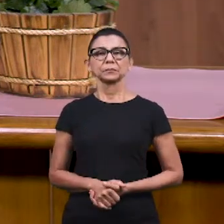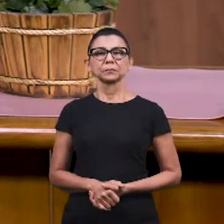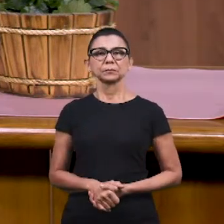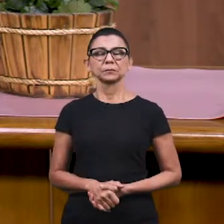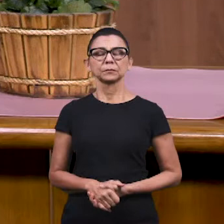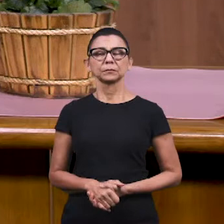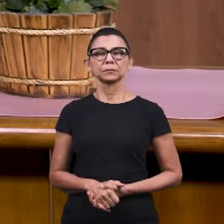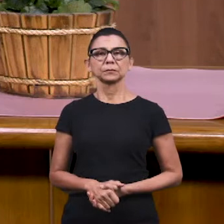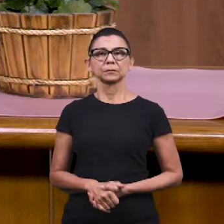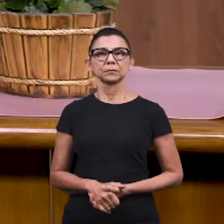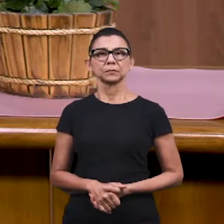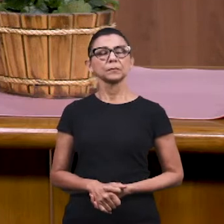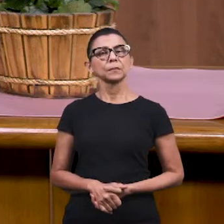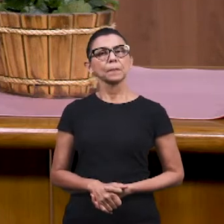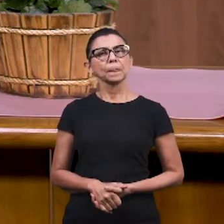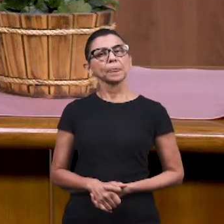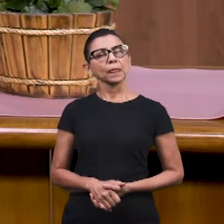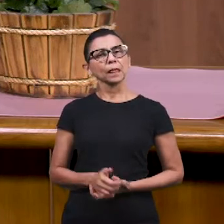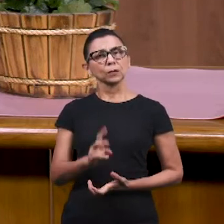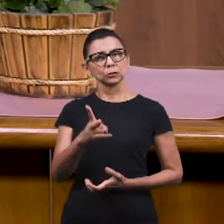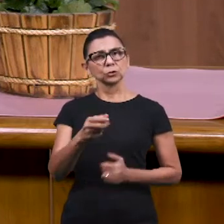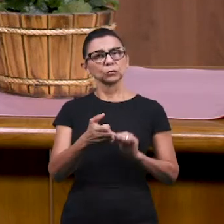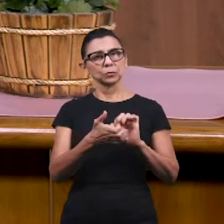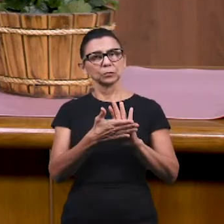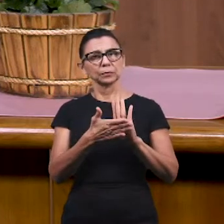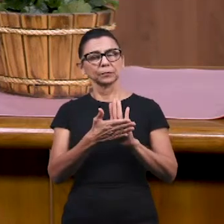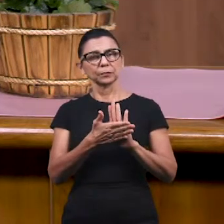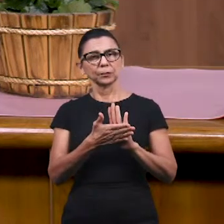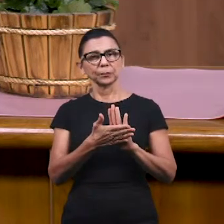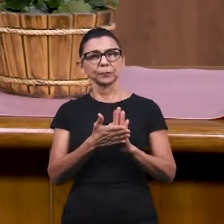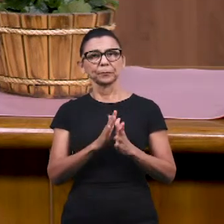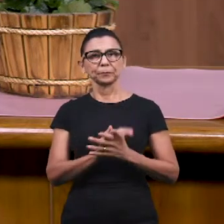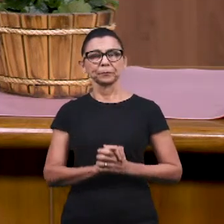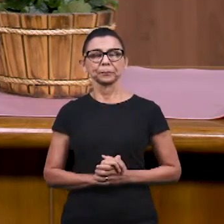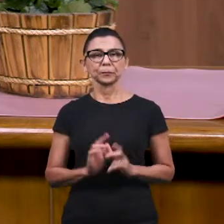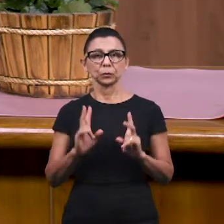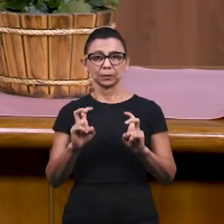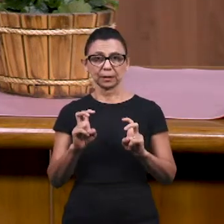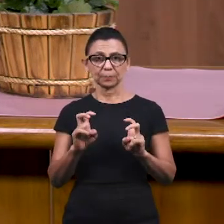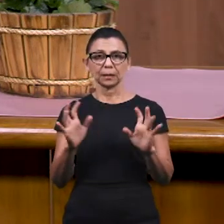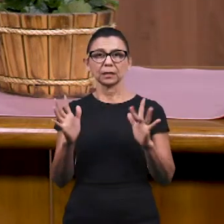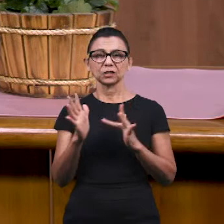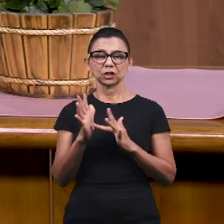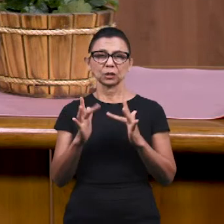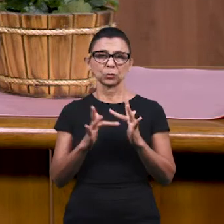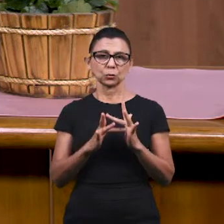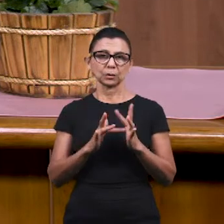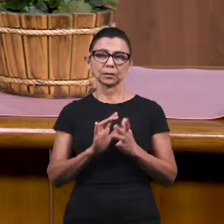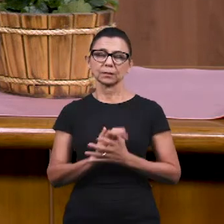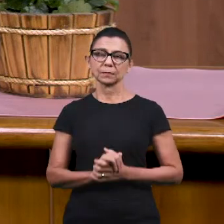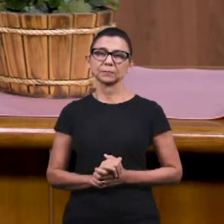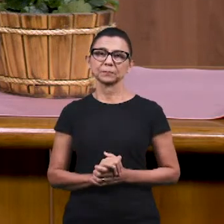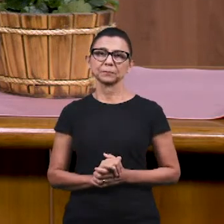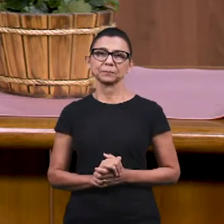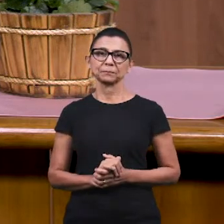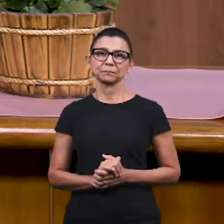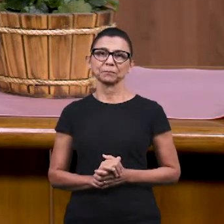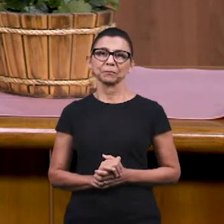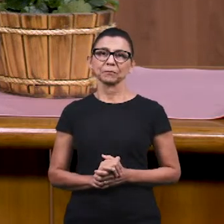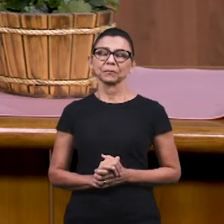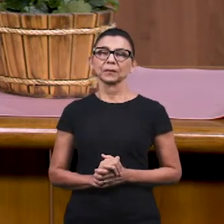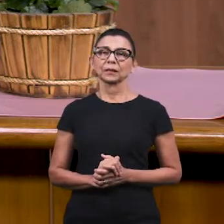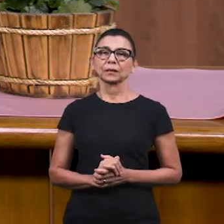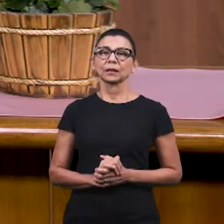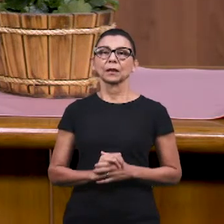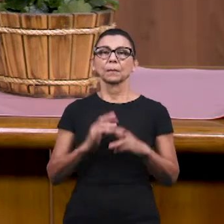um louvor, e um louvor que fala do Senhor Jesus. Pregar Jesus, louvar ao seu nome, falar de